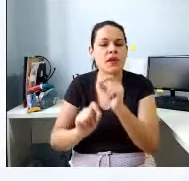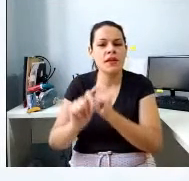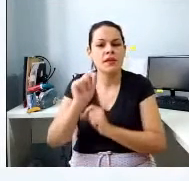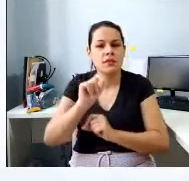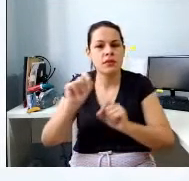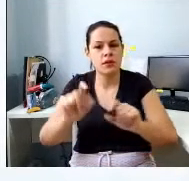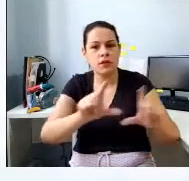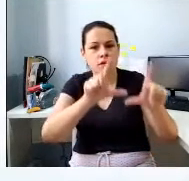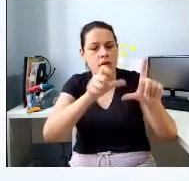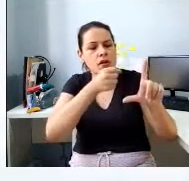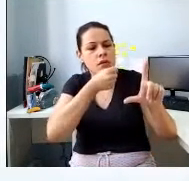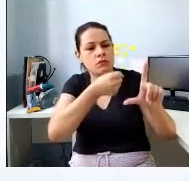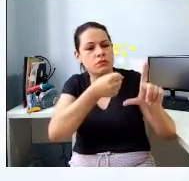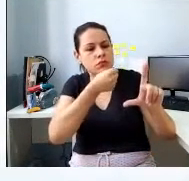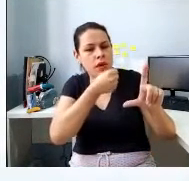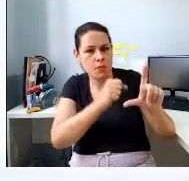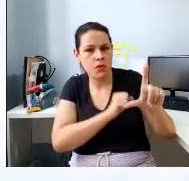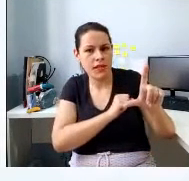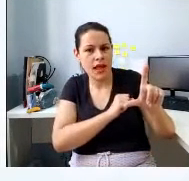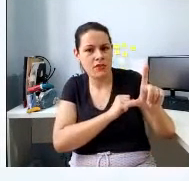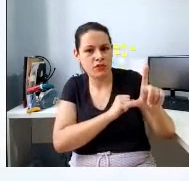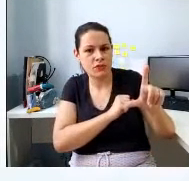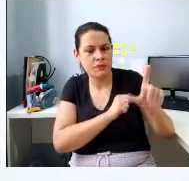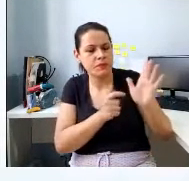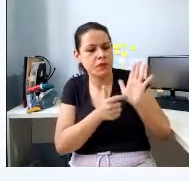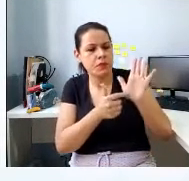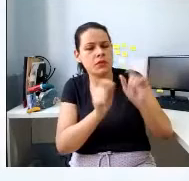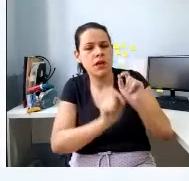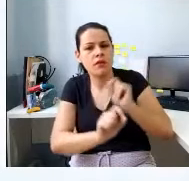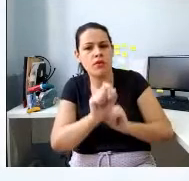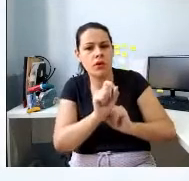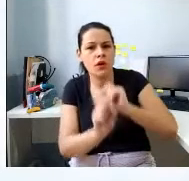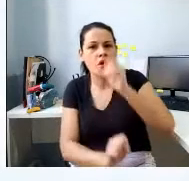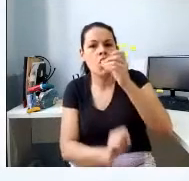de reportagem onde foi criado